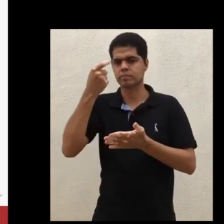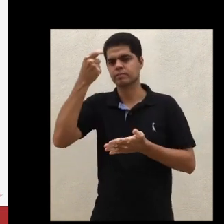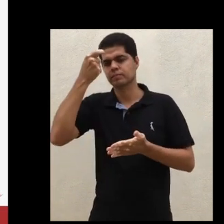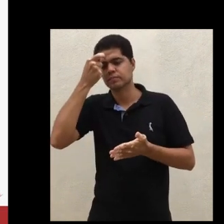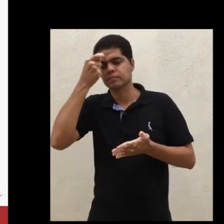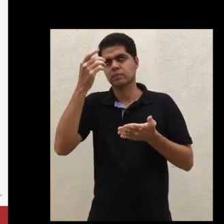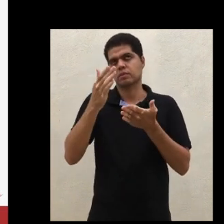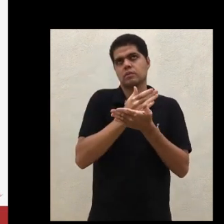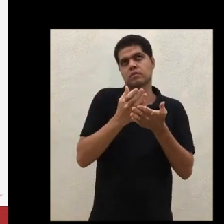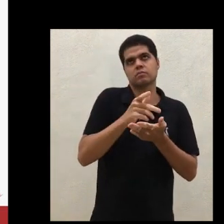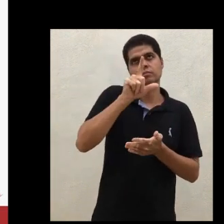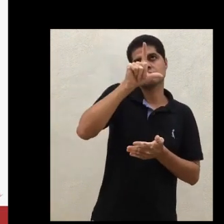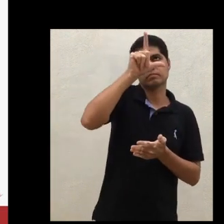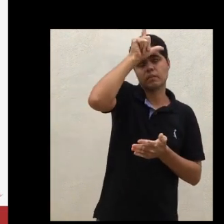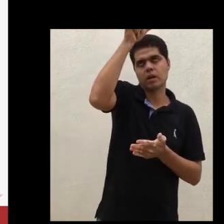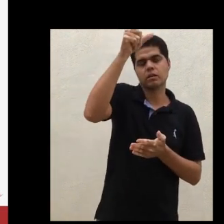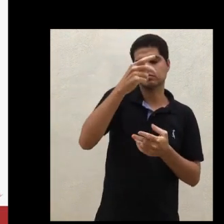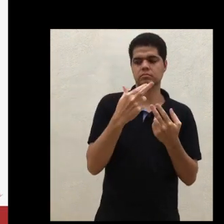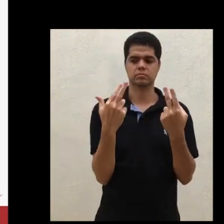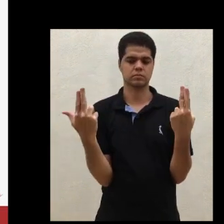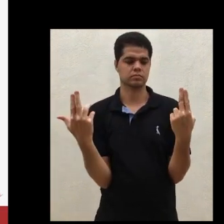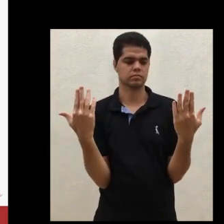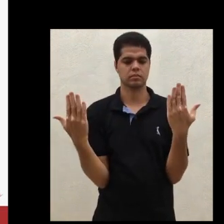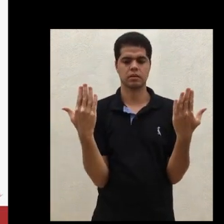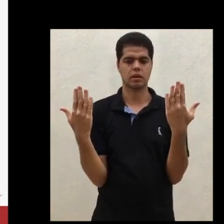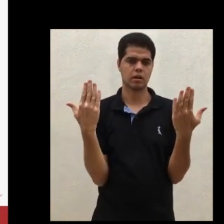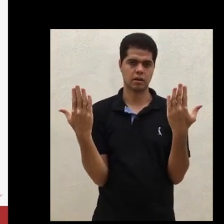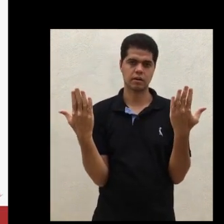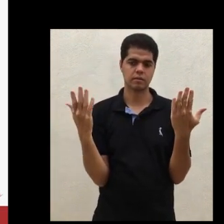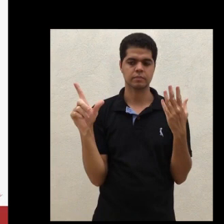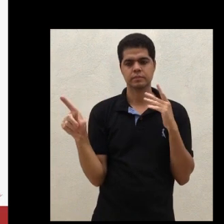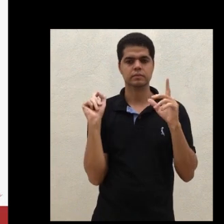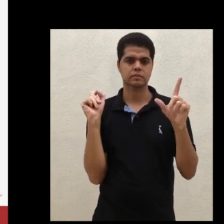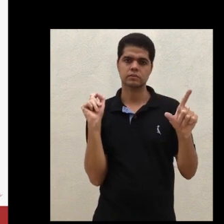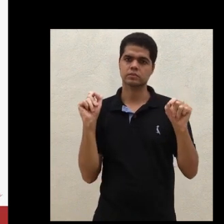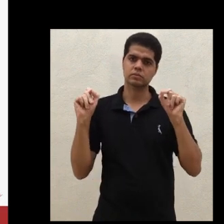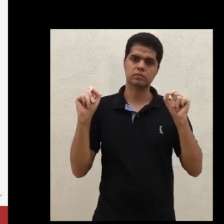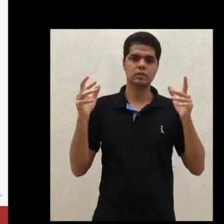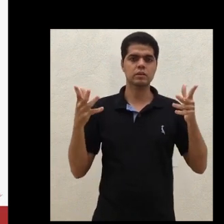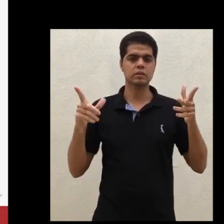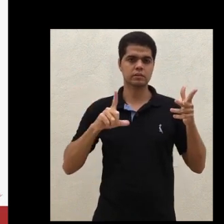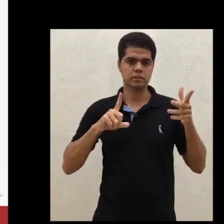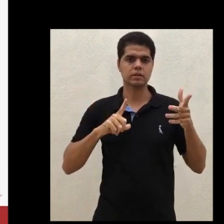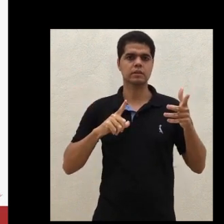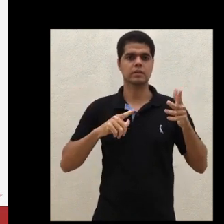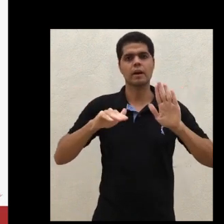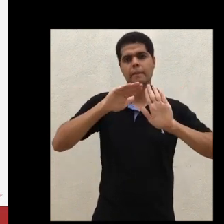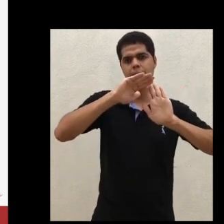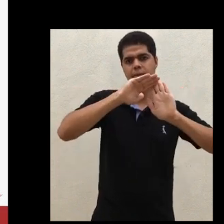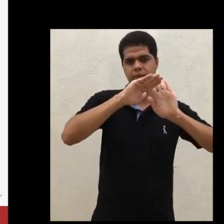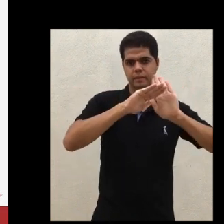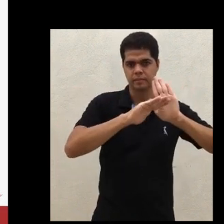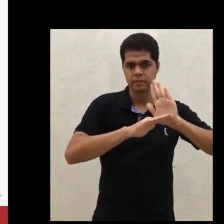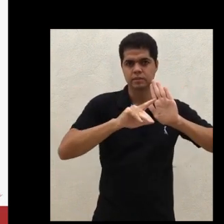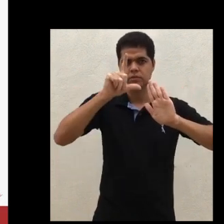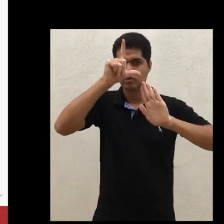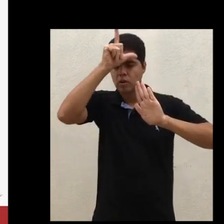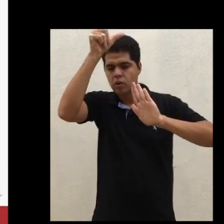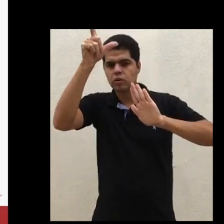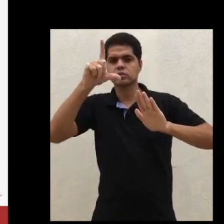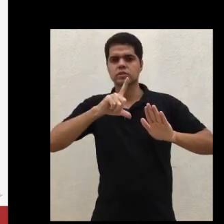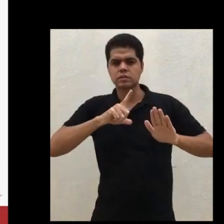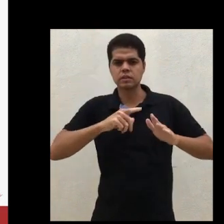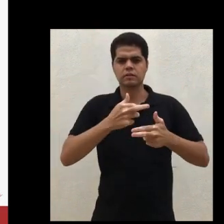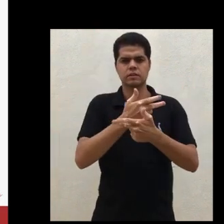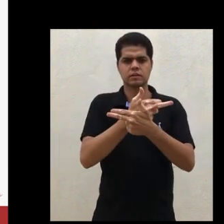problema, eu uso redes neurais, e uma outra parte eu uso lógica fuzzy. Tá? A programação em lógica,